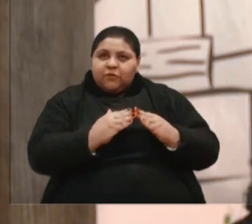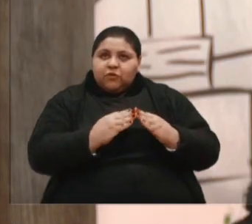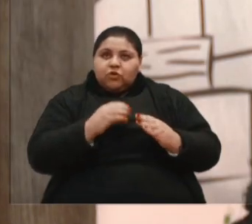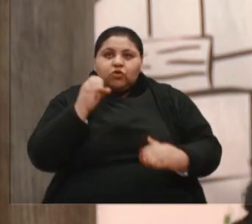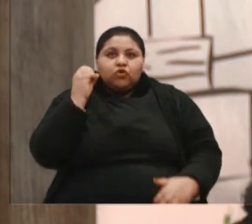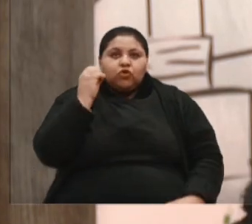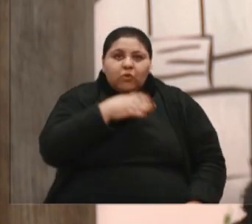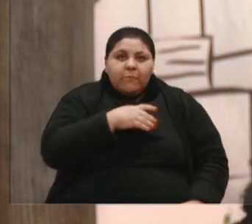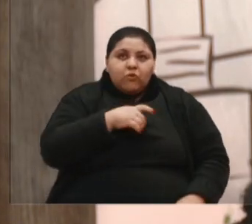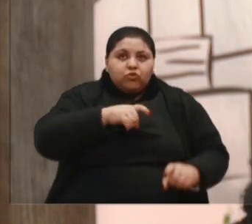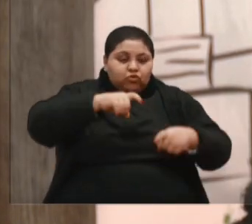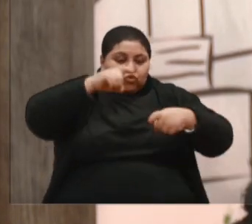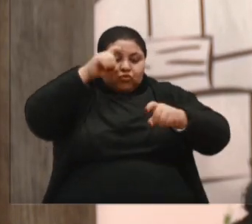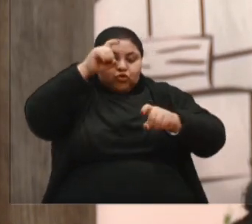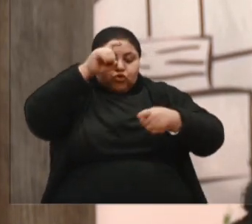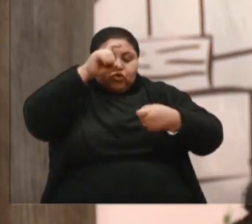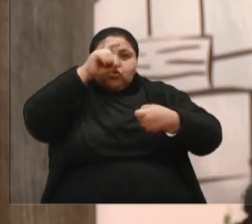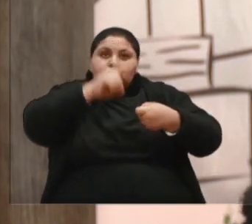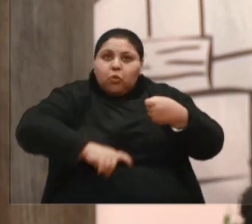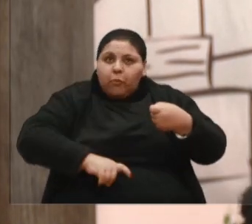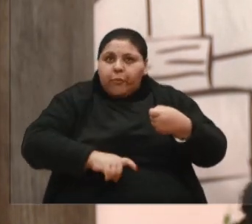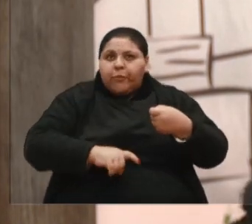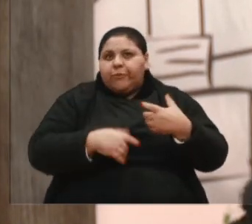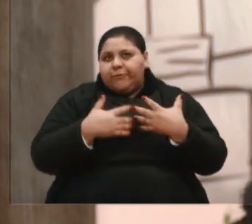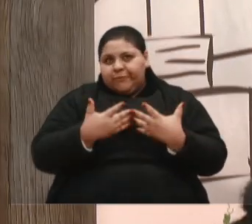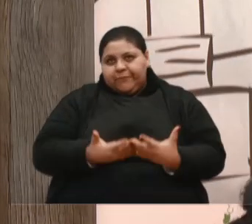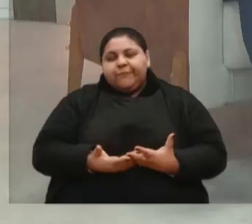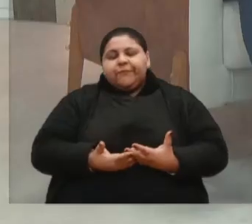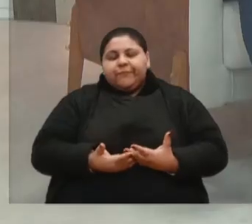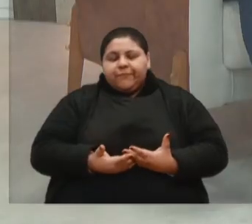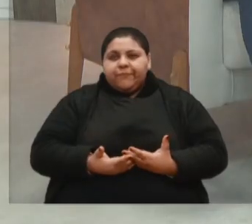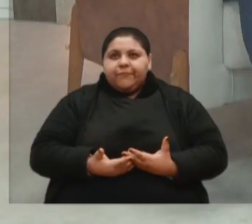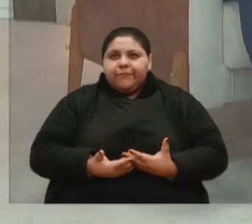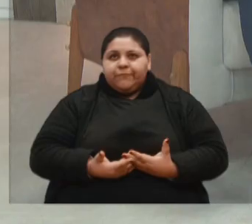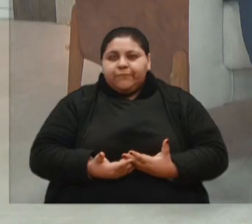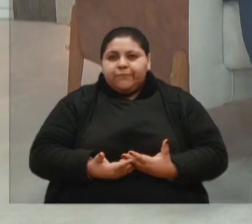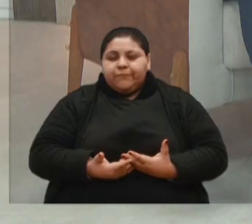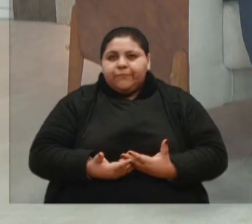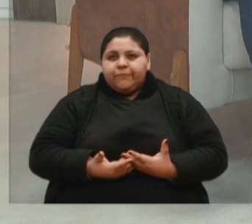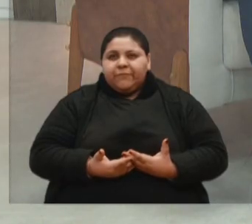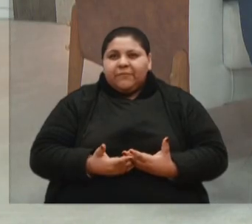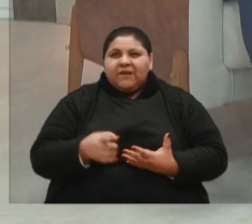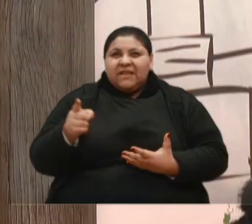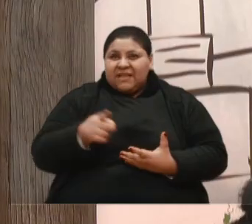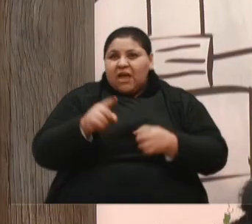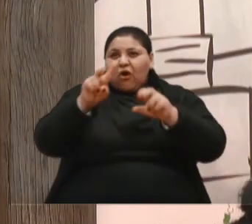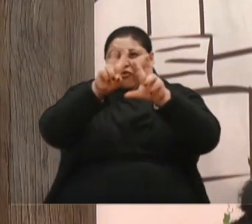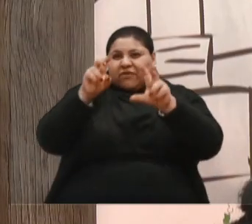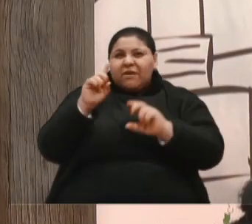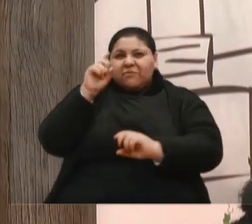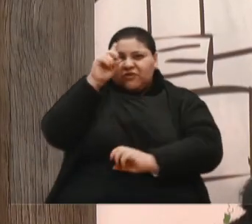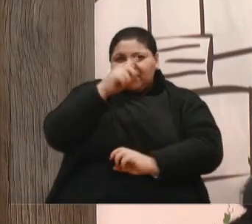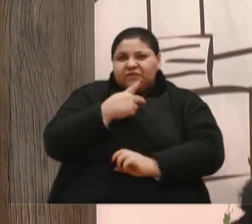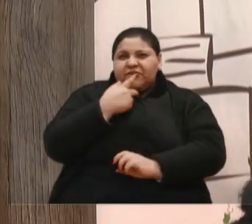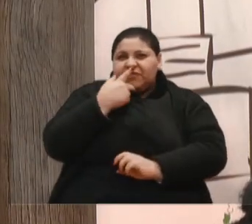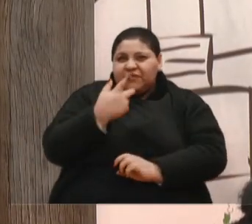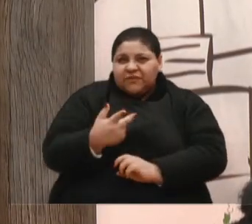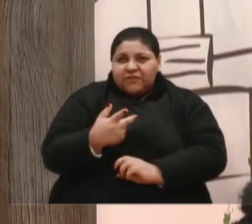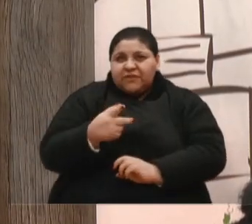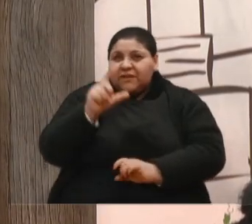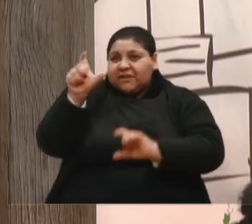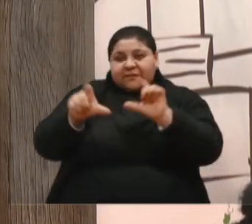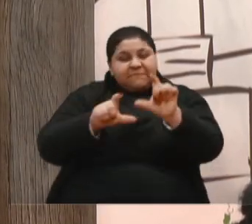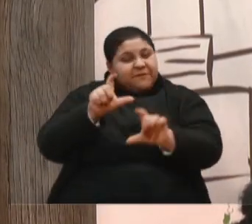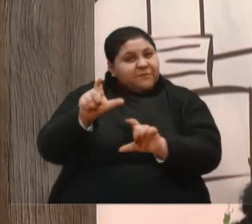doméstica, né, do abuso, do estupro sexual, enfim, né, que é um tema difícil da